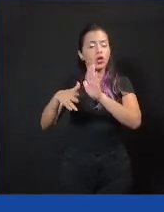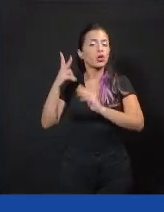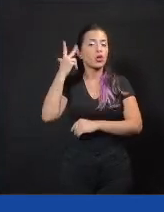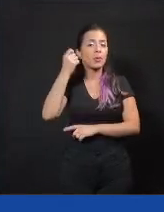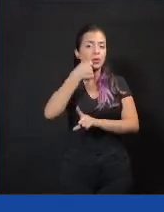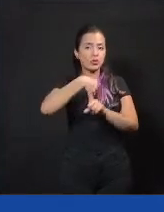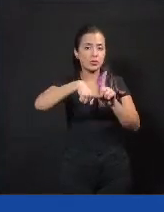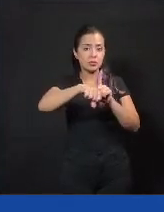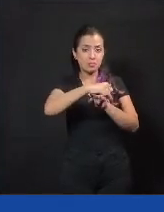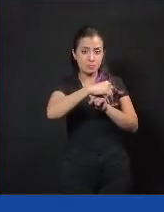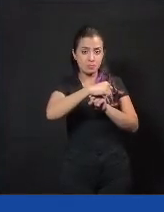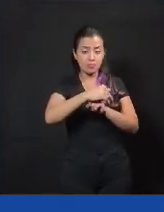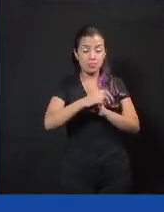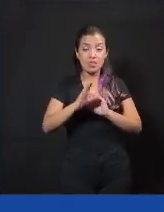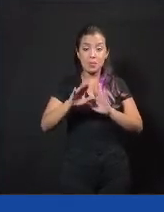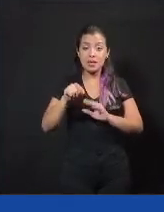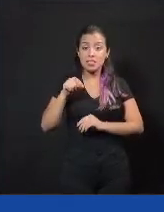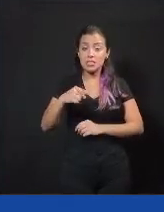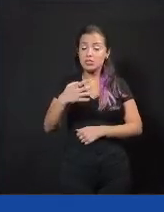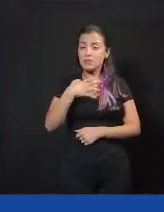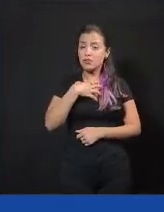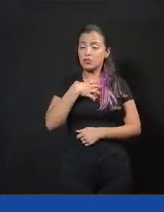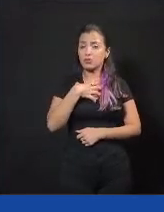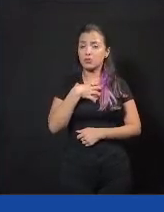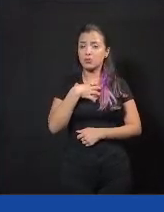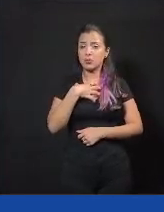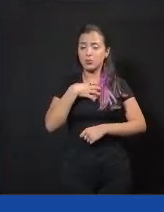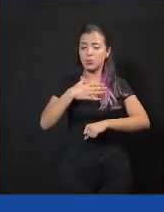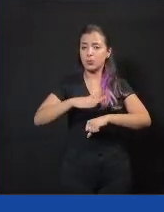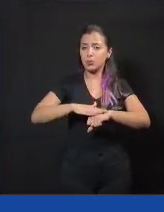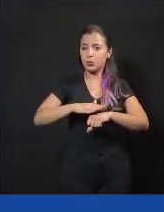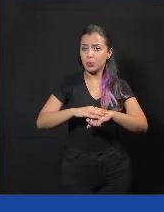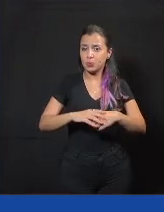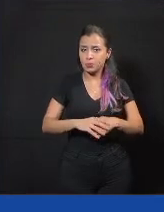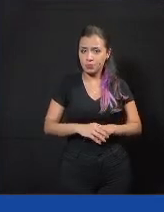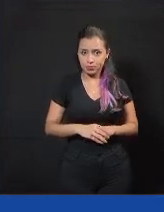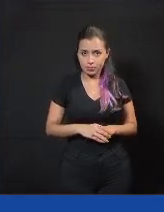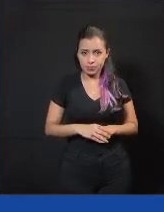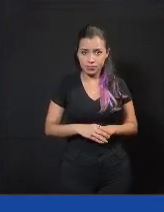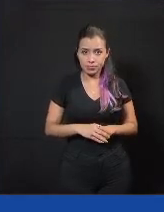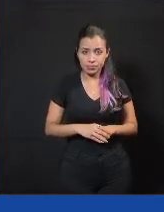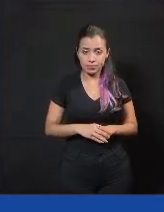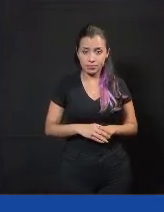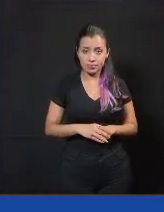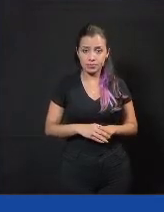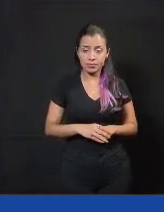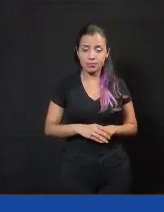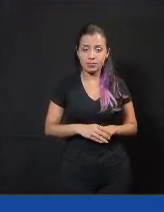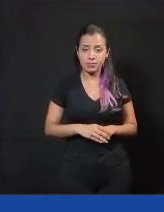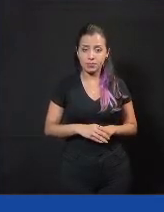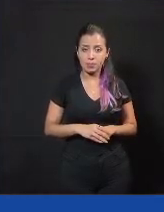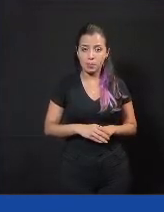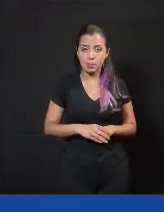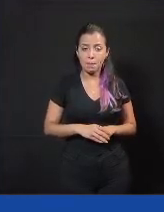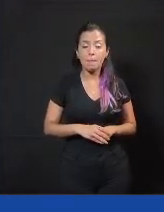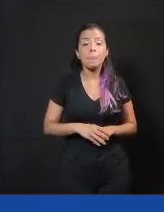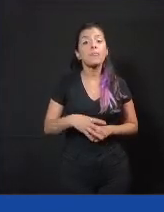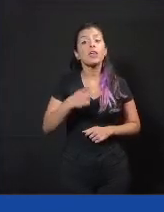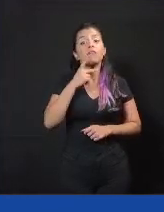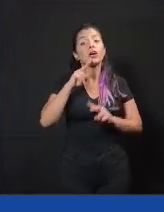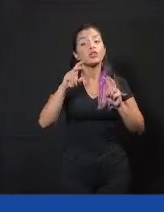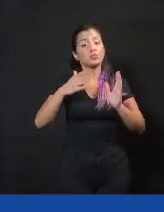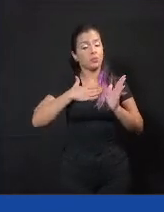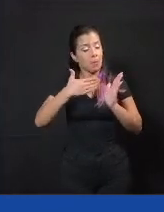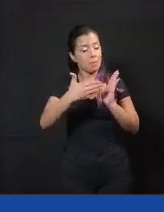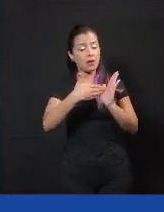isso foi feito de tal maneira, né, por isso que meu livro se chama O Jogo da Dissimulação, em que isso não veio a